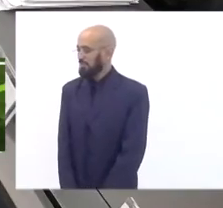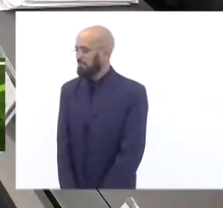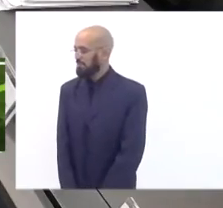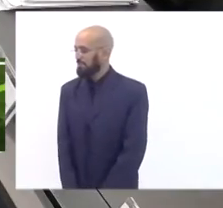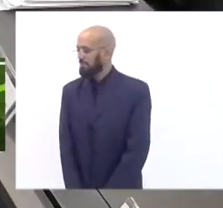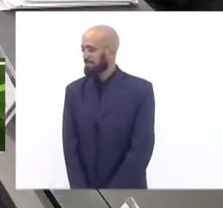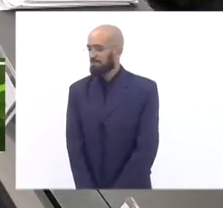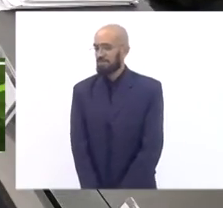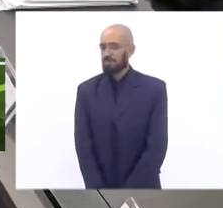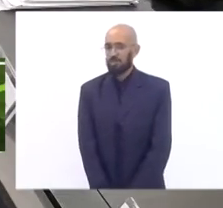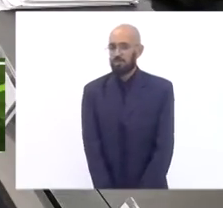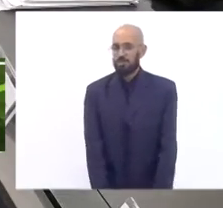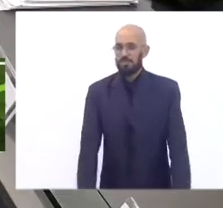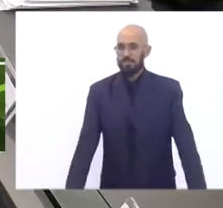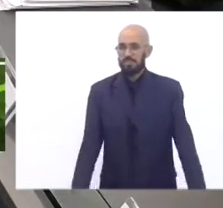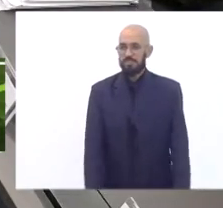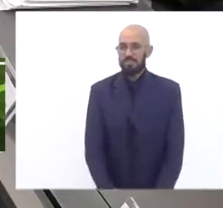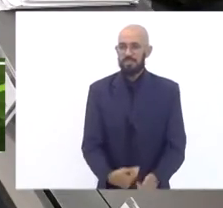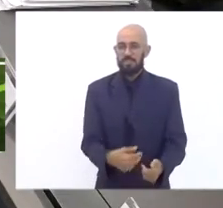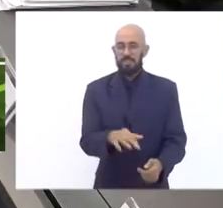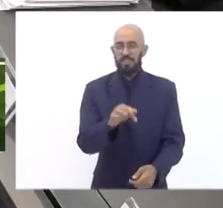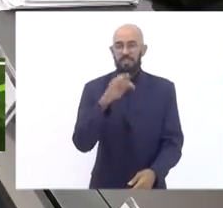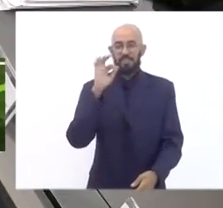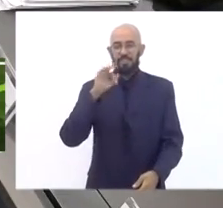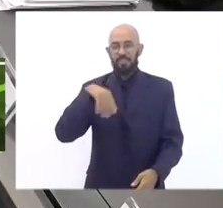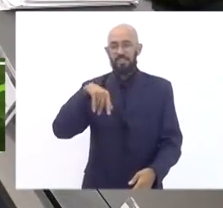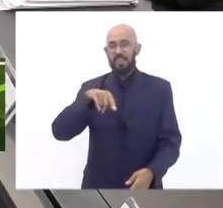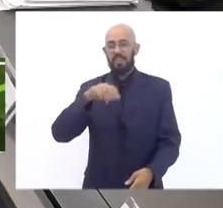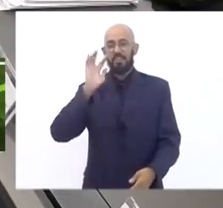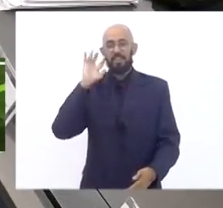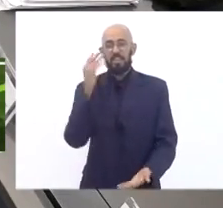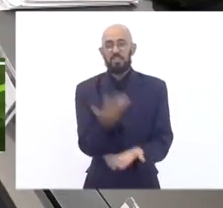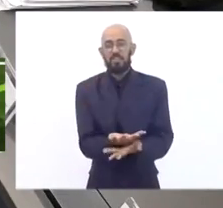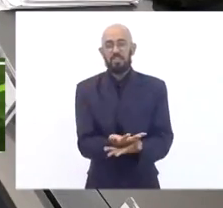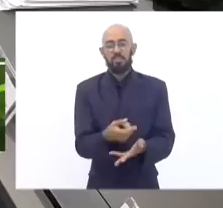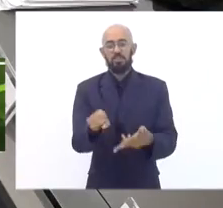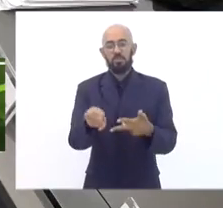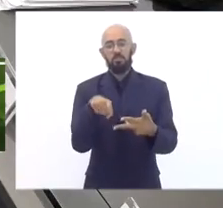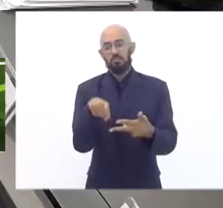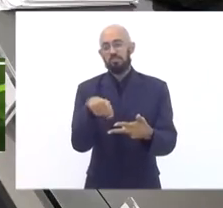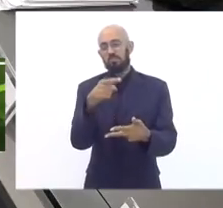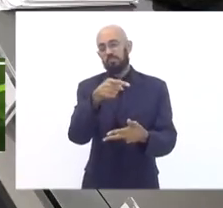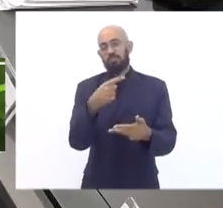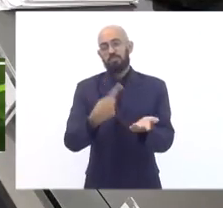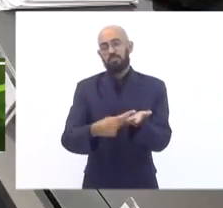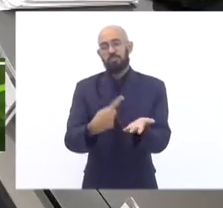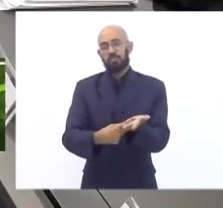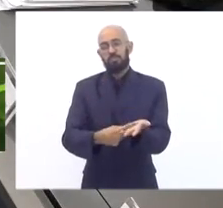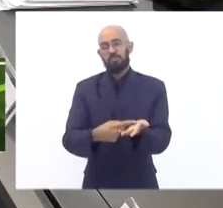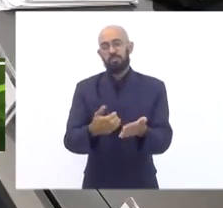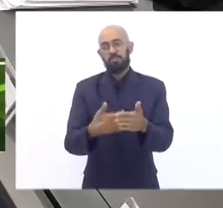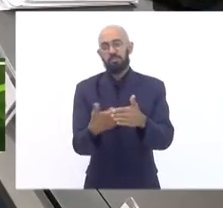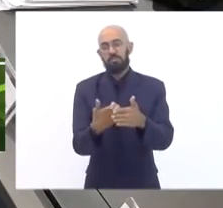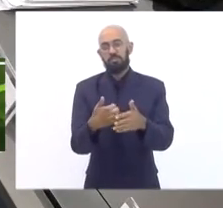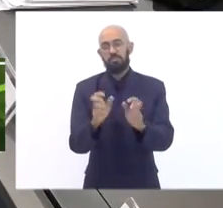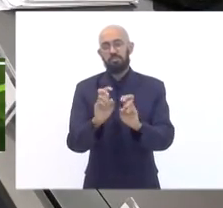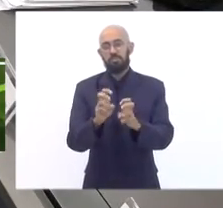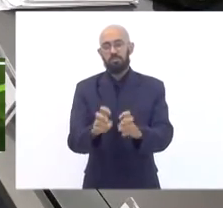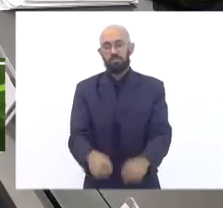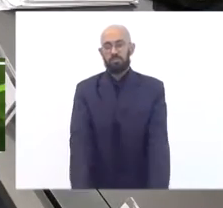E o senhor está impedido de participar. Quem decide pelo Poder Executivo Estadual nas tratativas com a concessionária? Alguém pode me dizer?